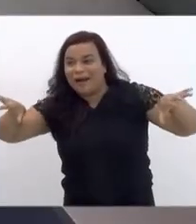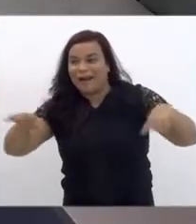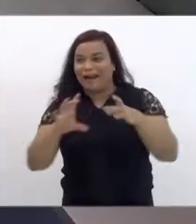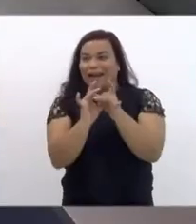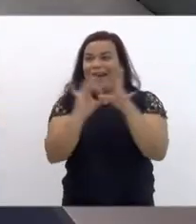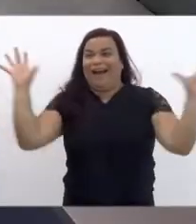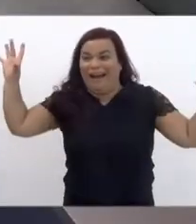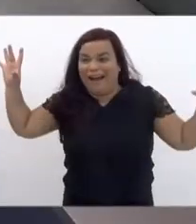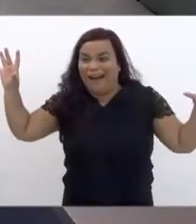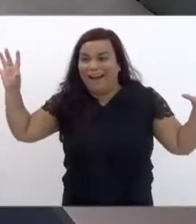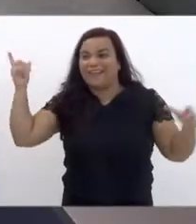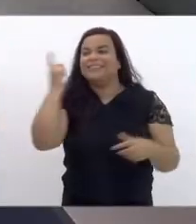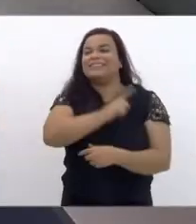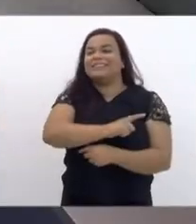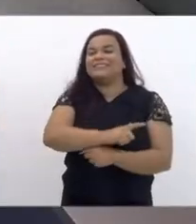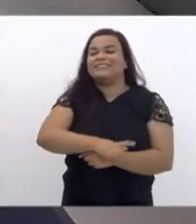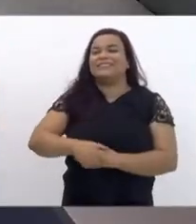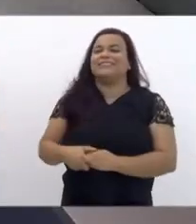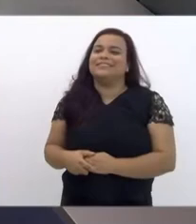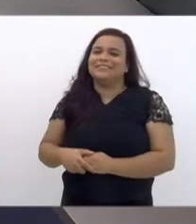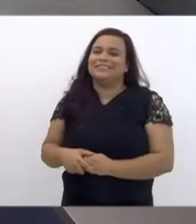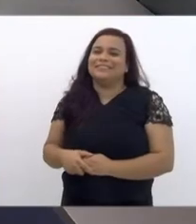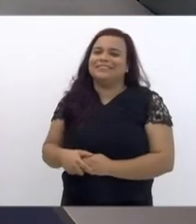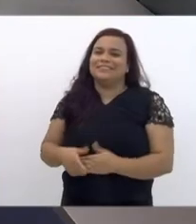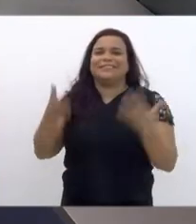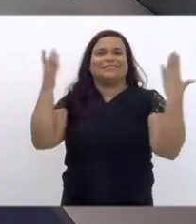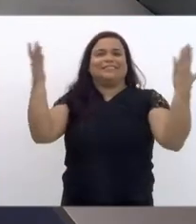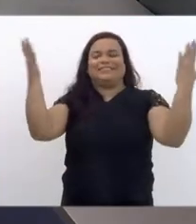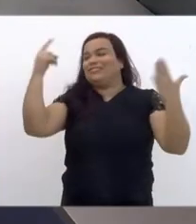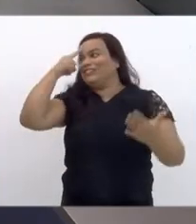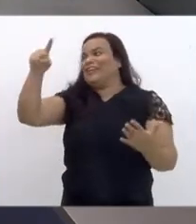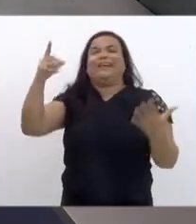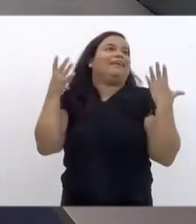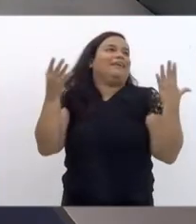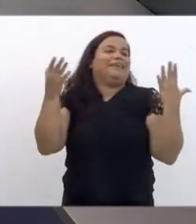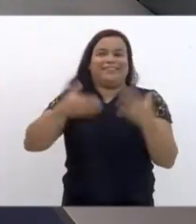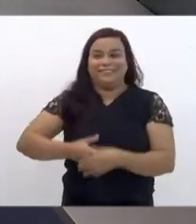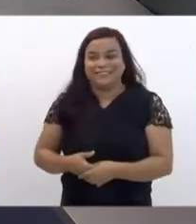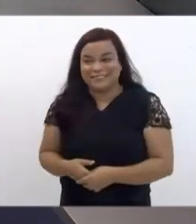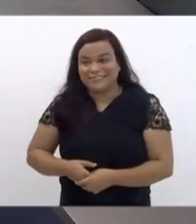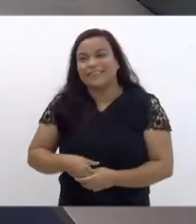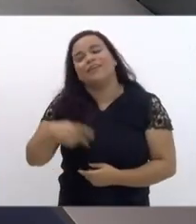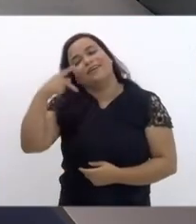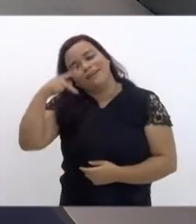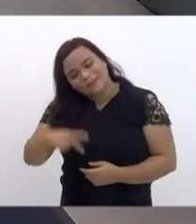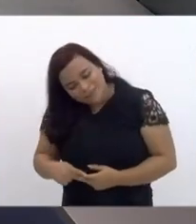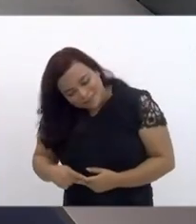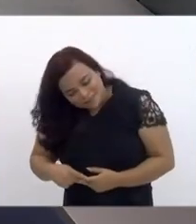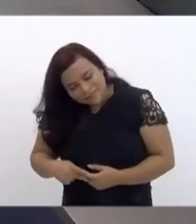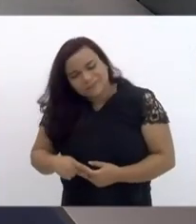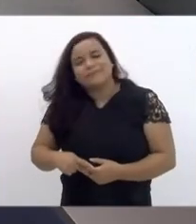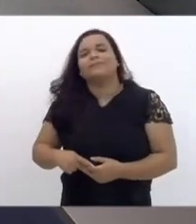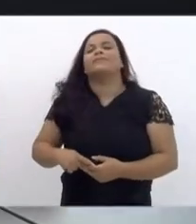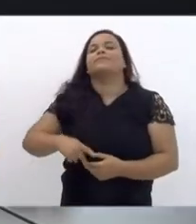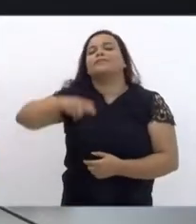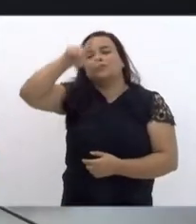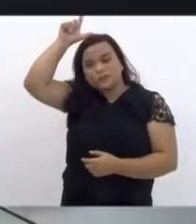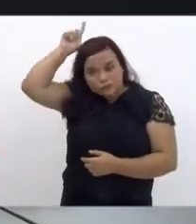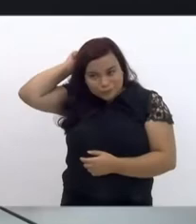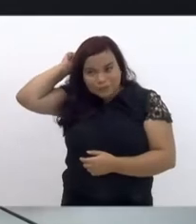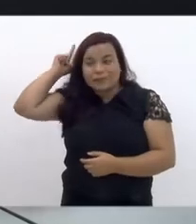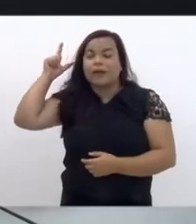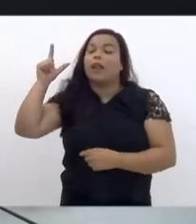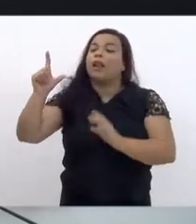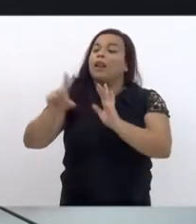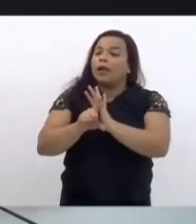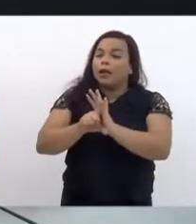Hoje é um dia diferente. Que dia é esse? Presidente, Deputado Espão. A lei do